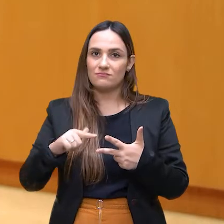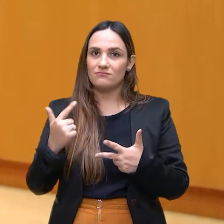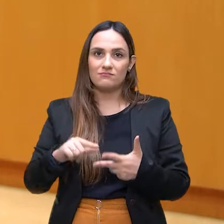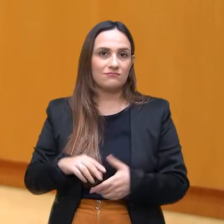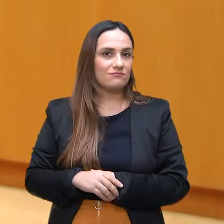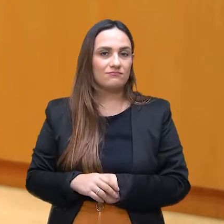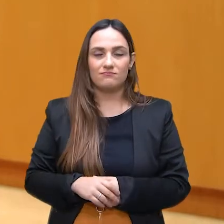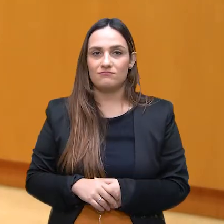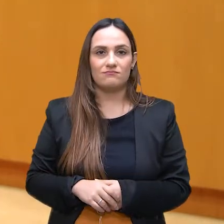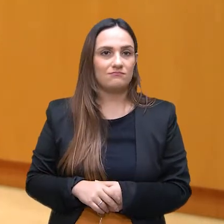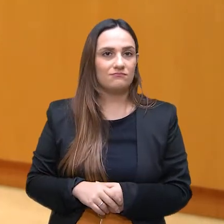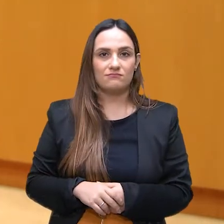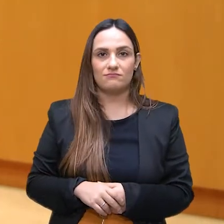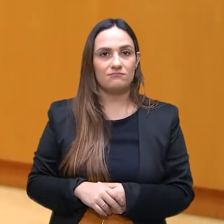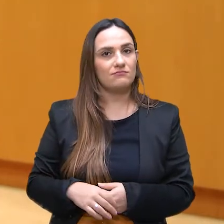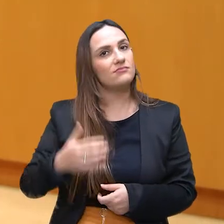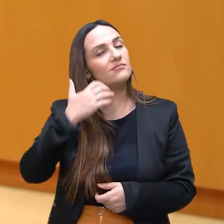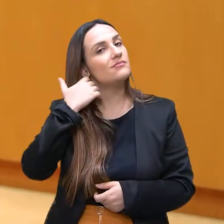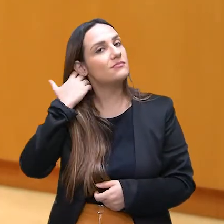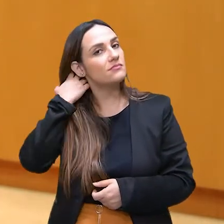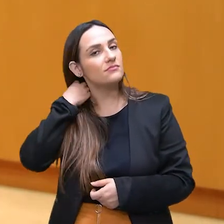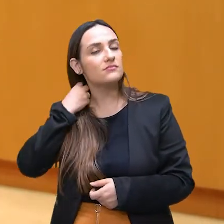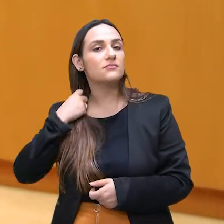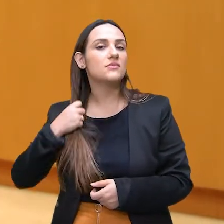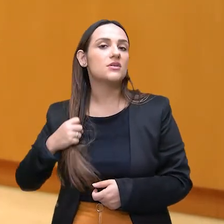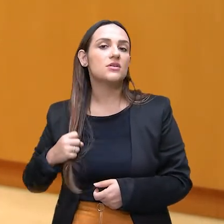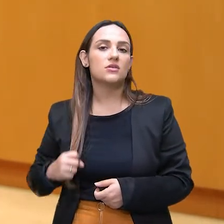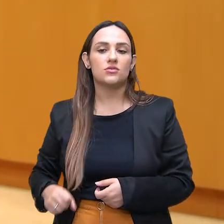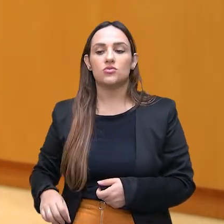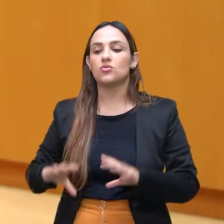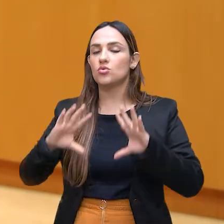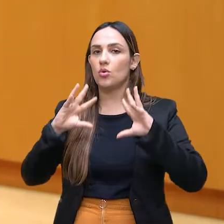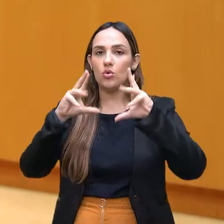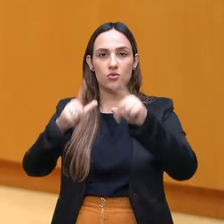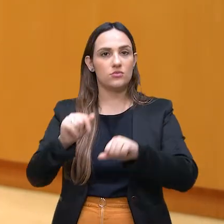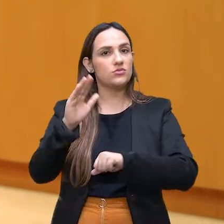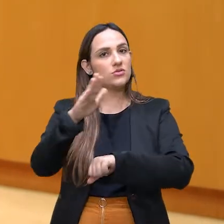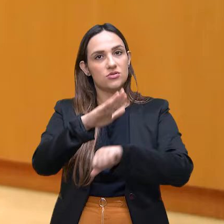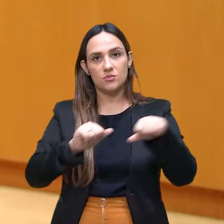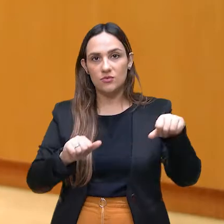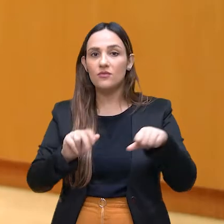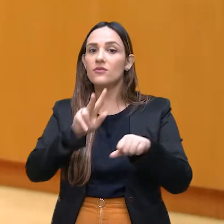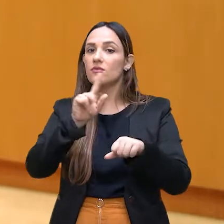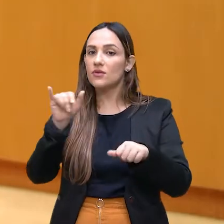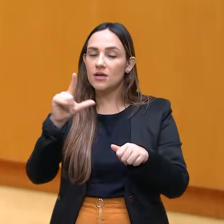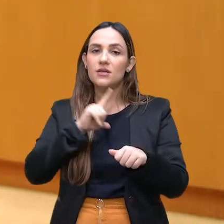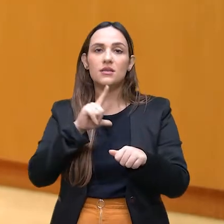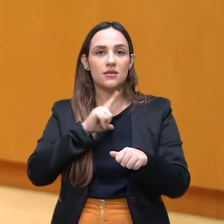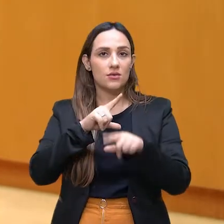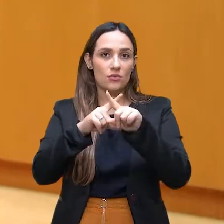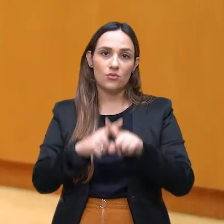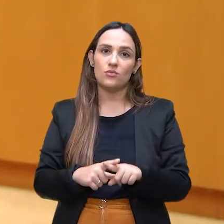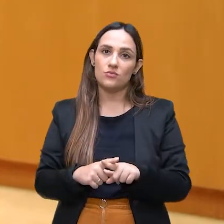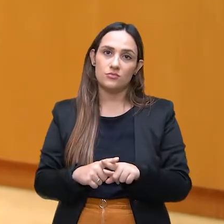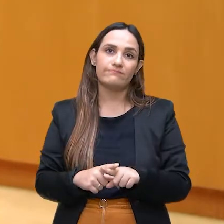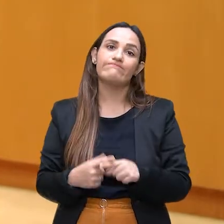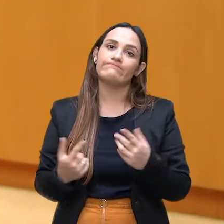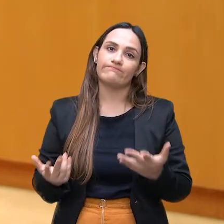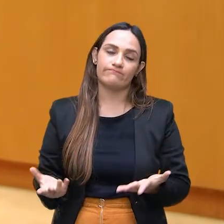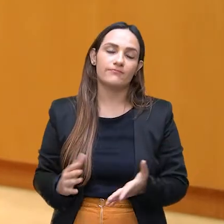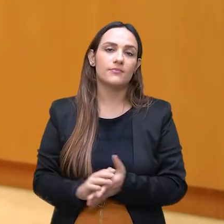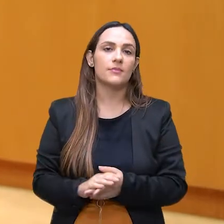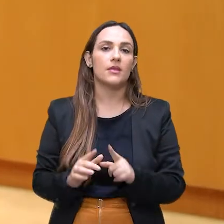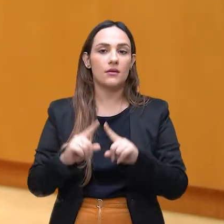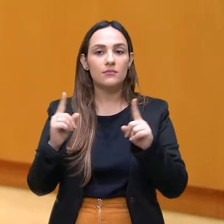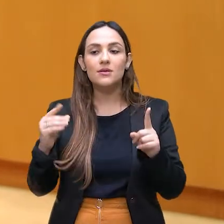atualmente disponibilidade de servidores, né? Todos já foram convocados, um concurso ainda vai ser realizado.